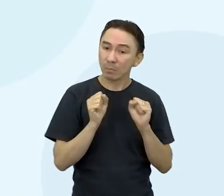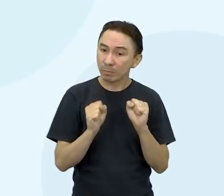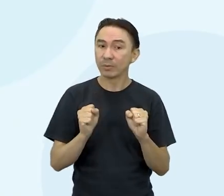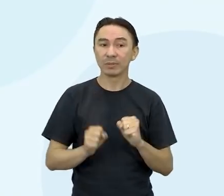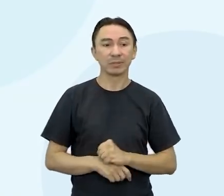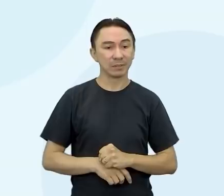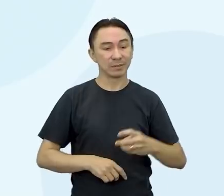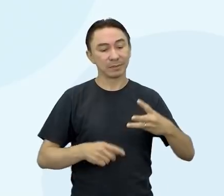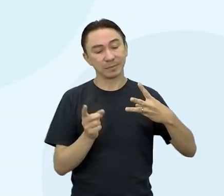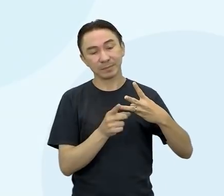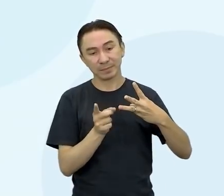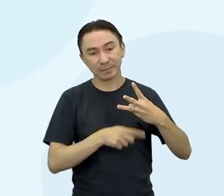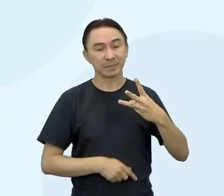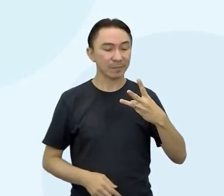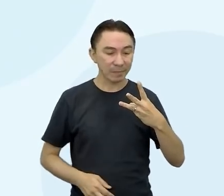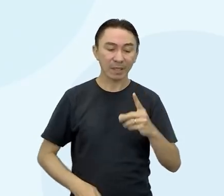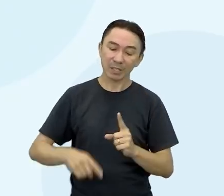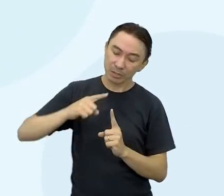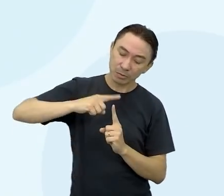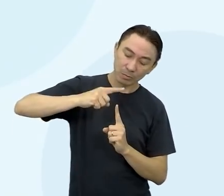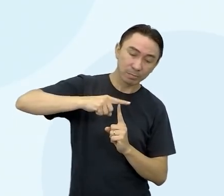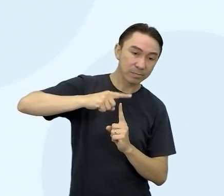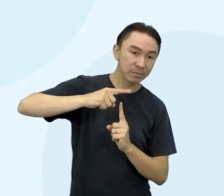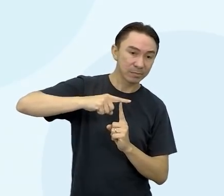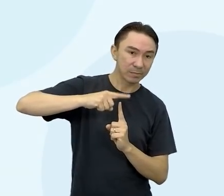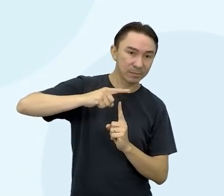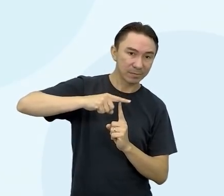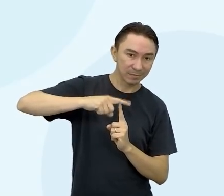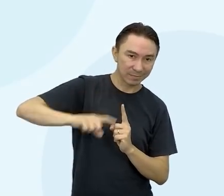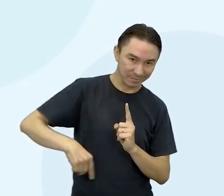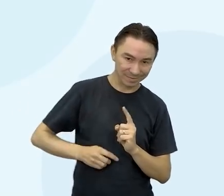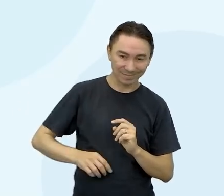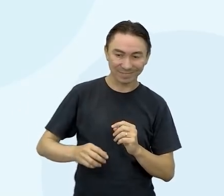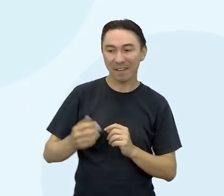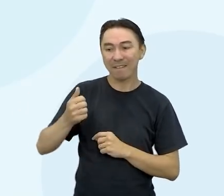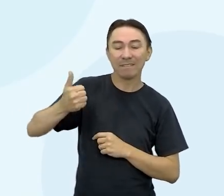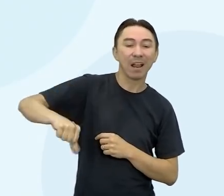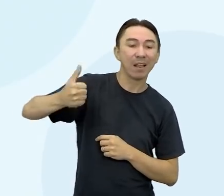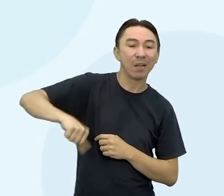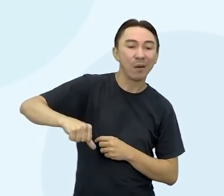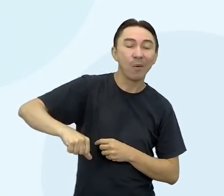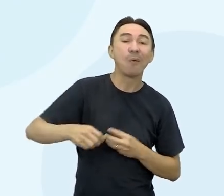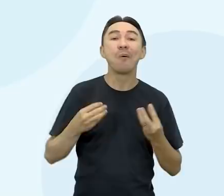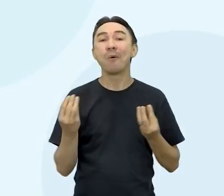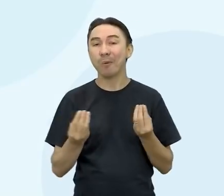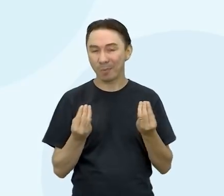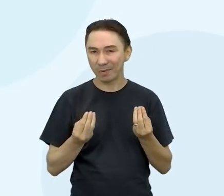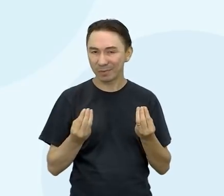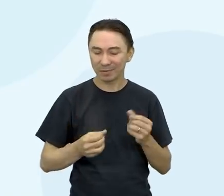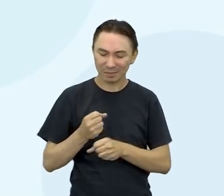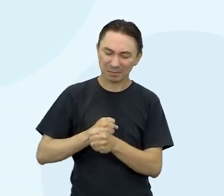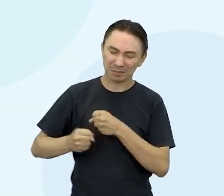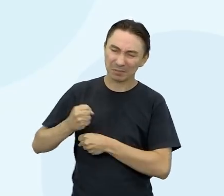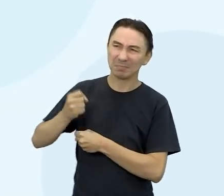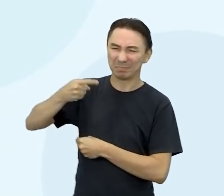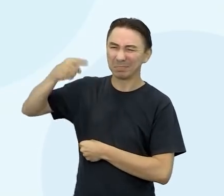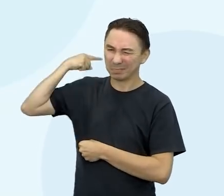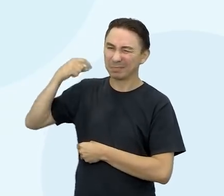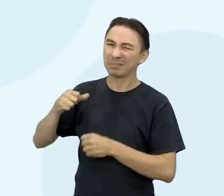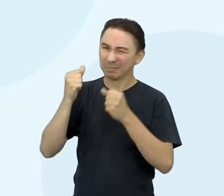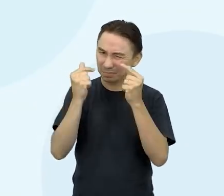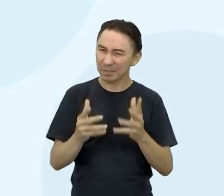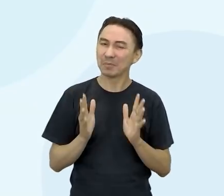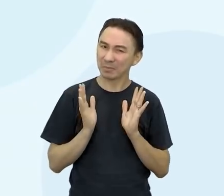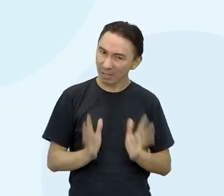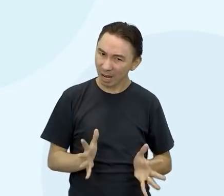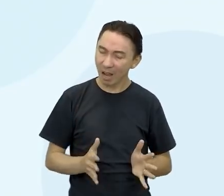trazer um pouquinho aí dos tipos de avaliação, retomar, na verdade, com vocês, né, que a gente trouxe um pouquinho disso o ano passado e hoje a gente vai